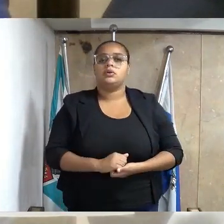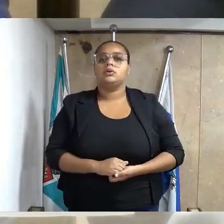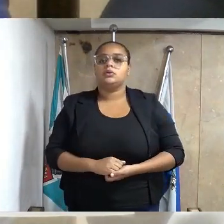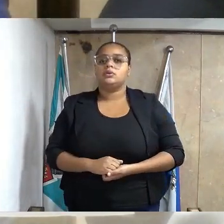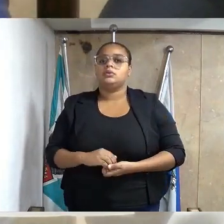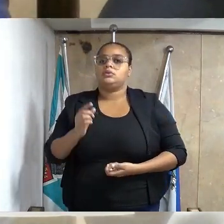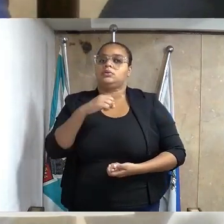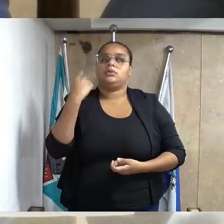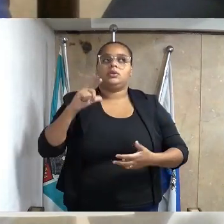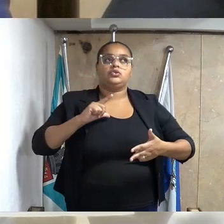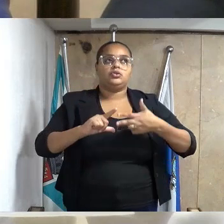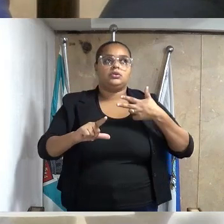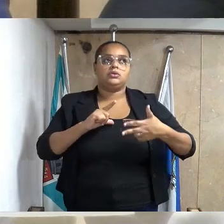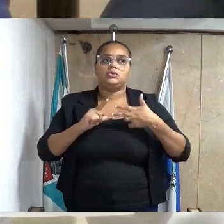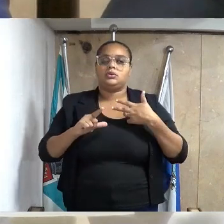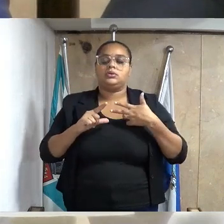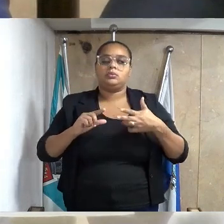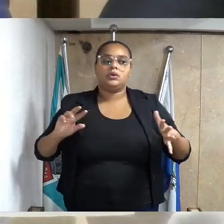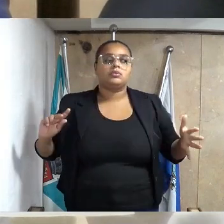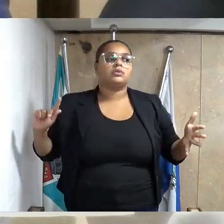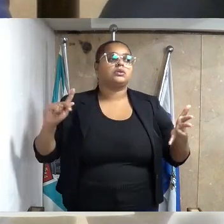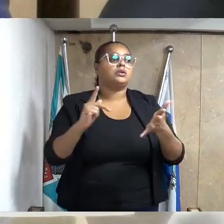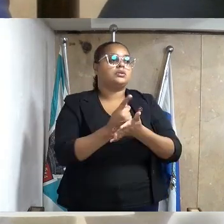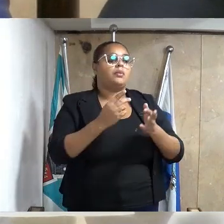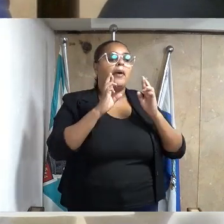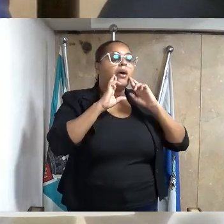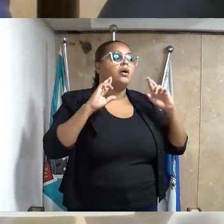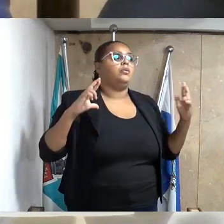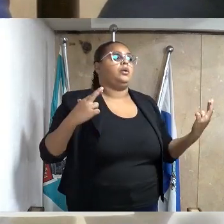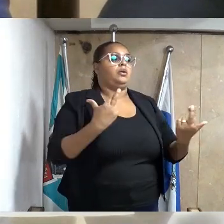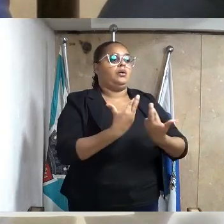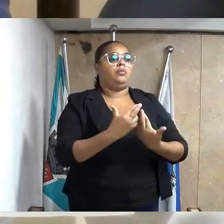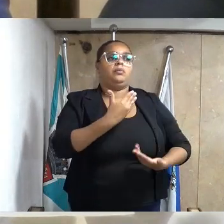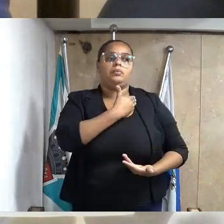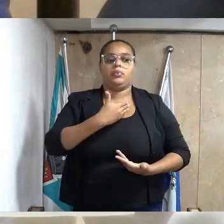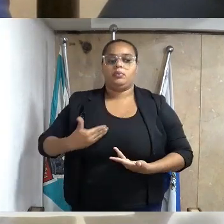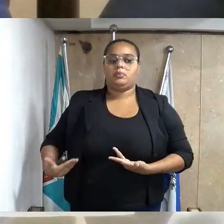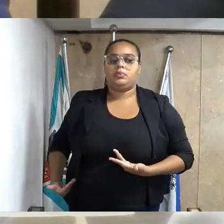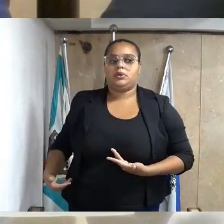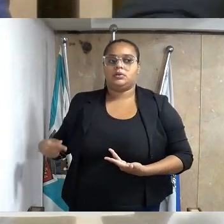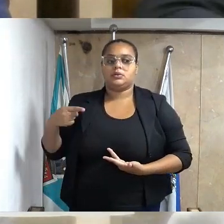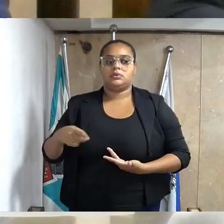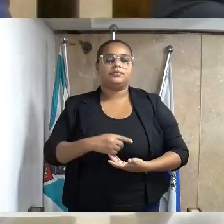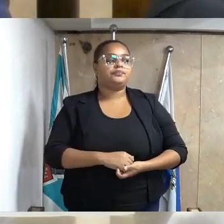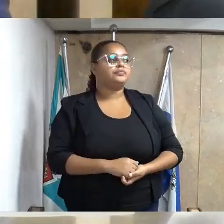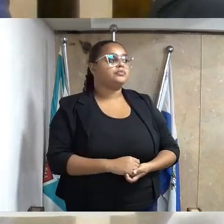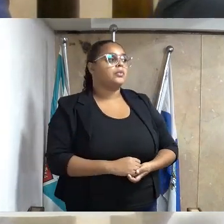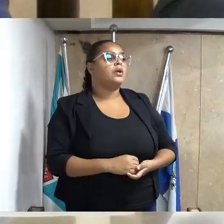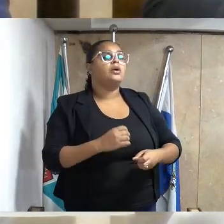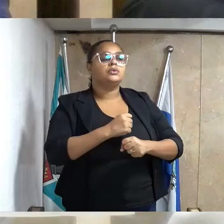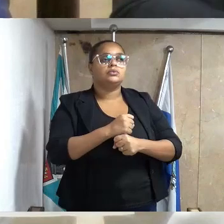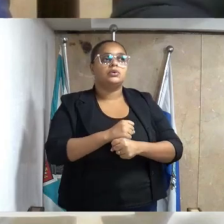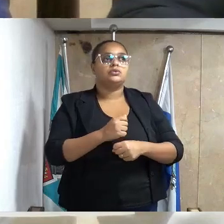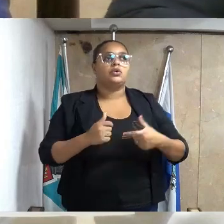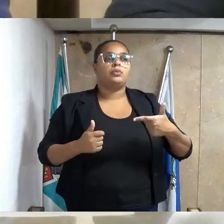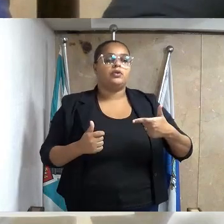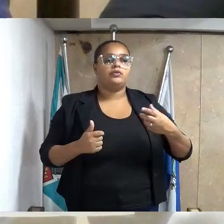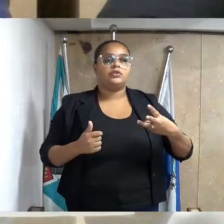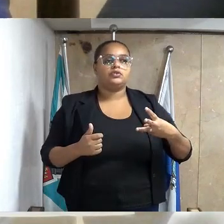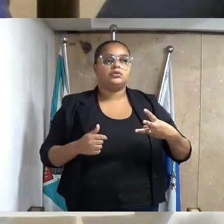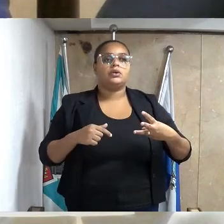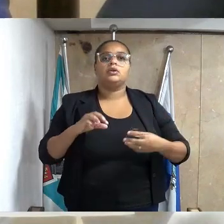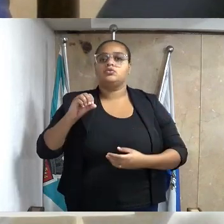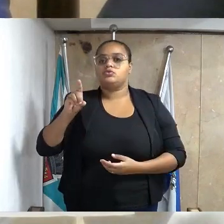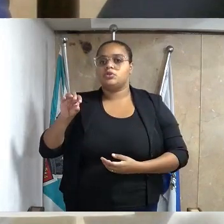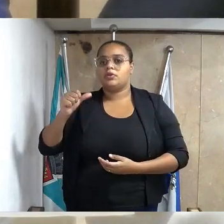Casa Legislativa para a realização de audiência pública referente ao primeiro quadrimestre de 2023, no dia